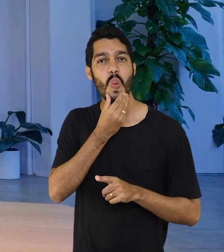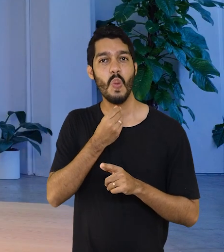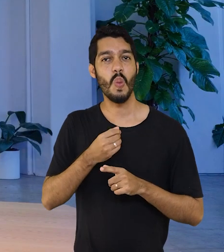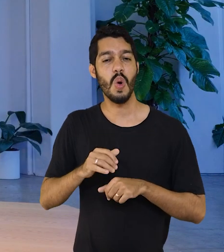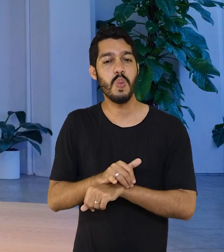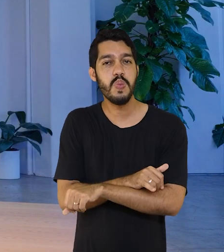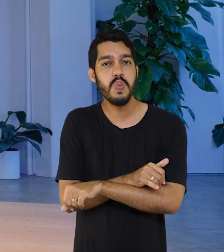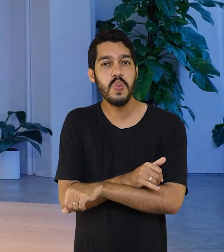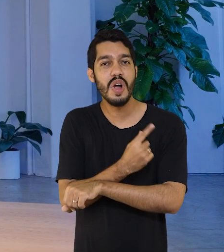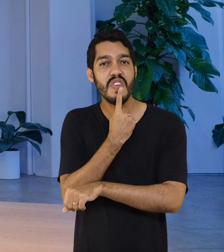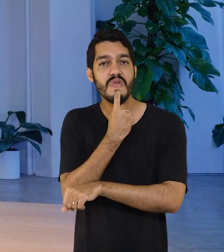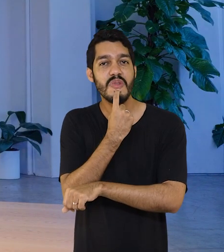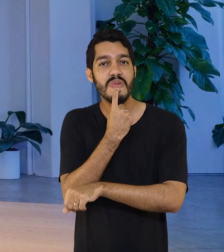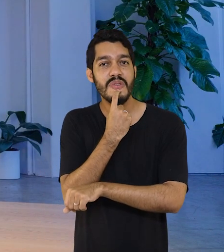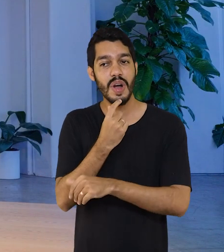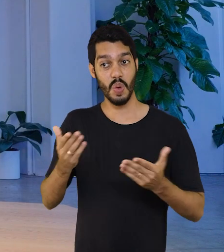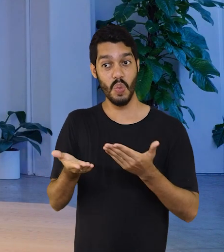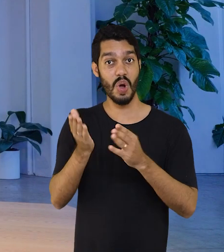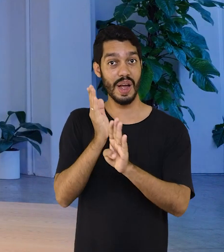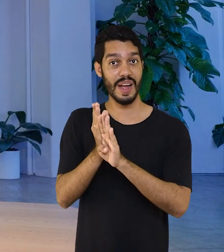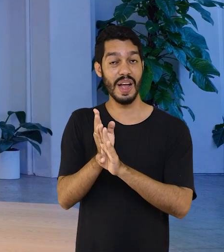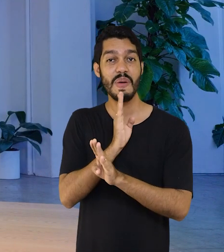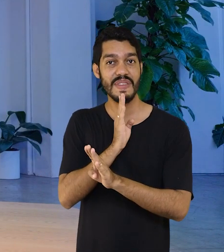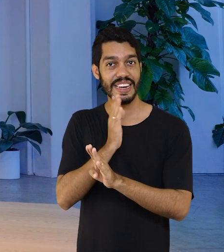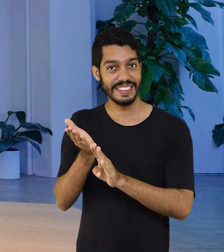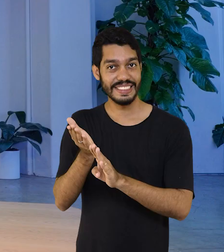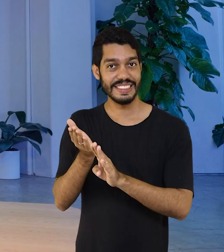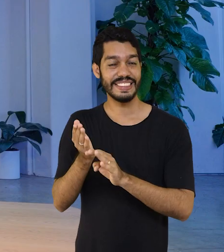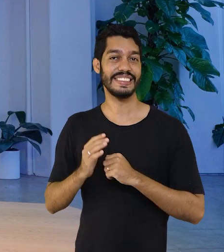gordinho, vermelhinho, que a gente conhece hoje.